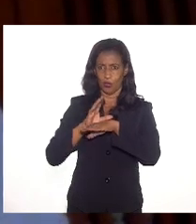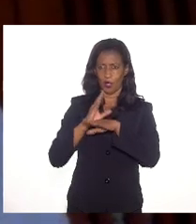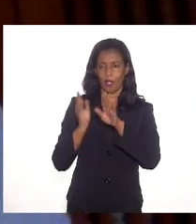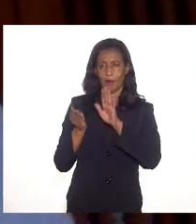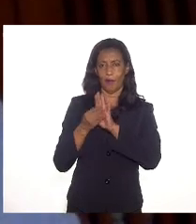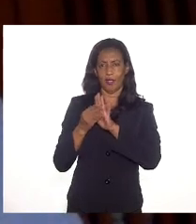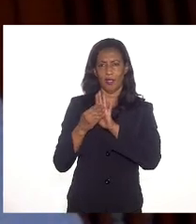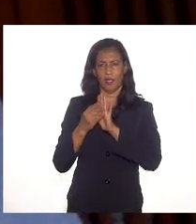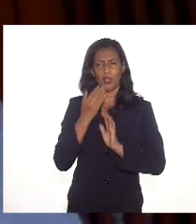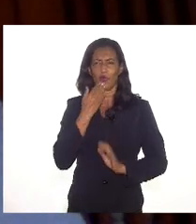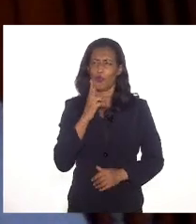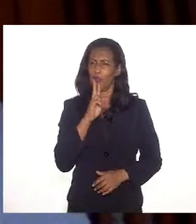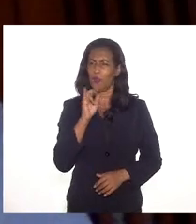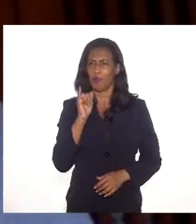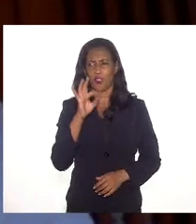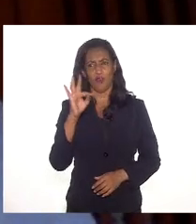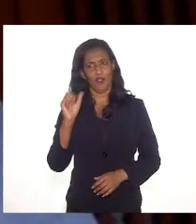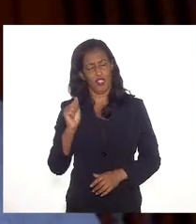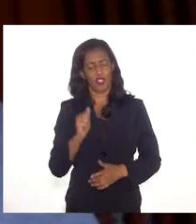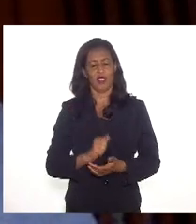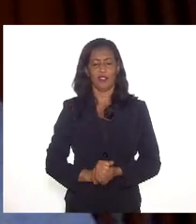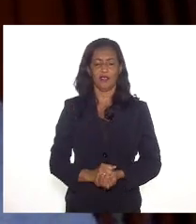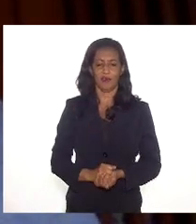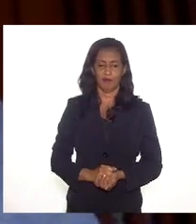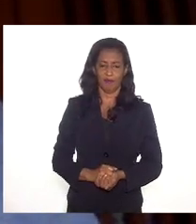Eu vou pedir vistas.